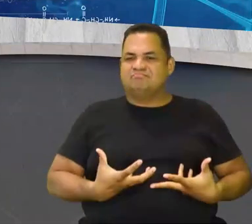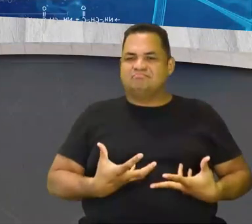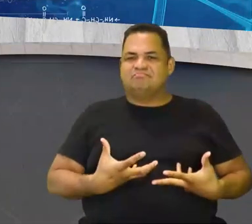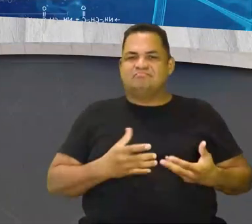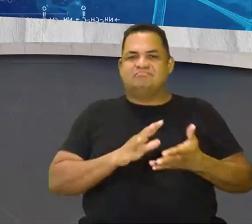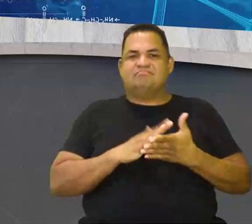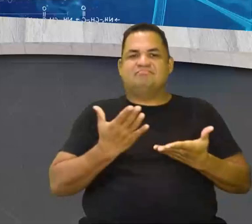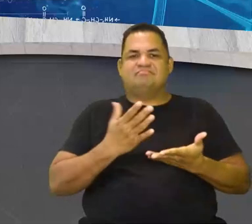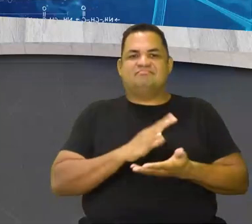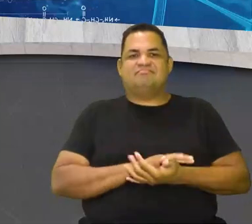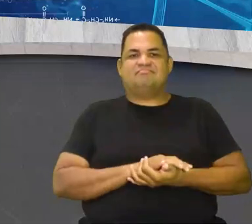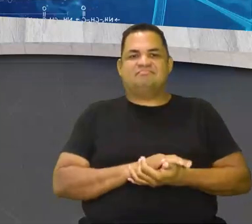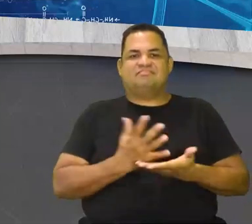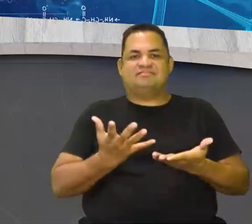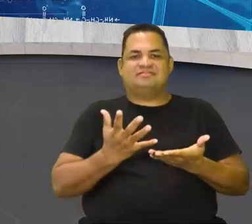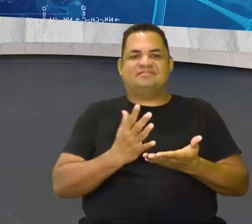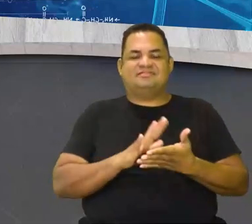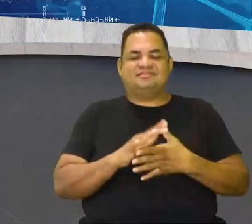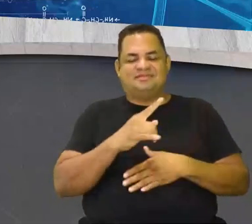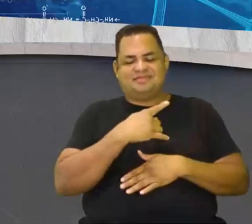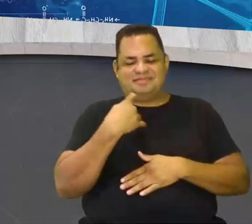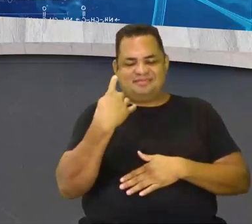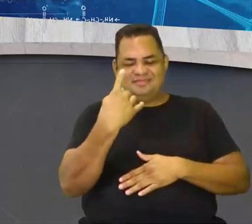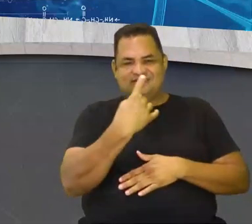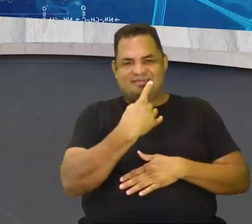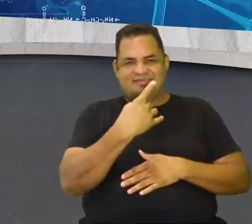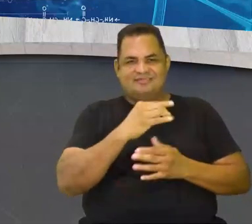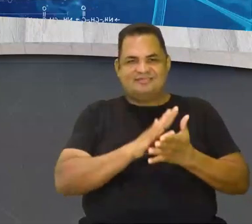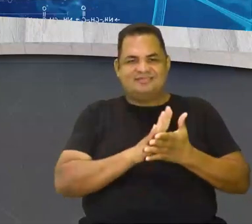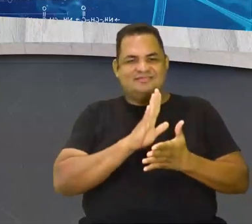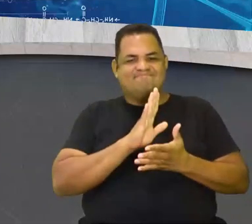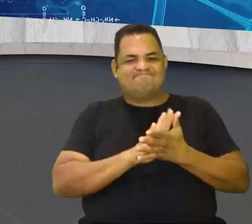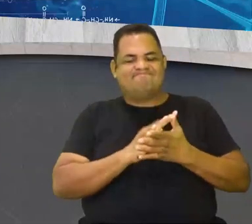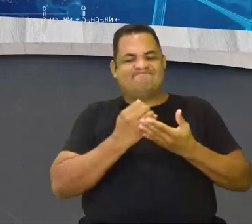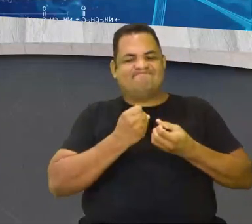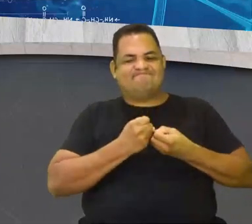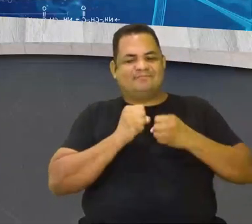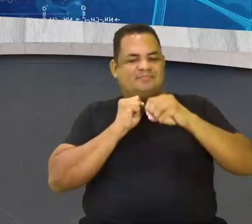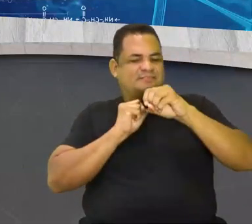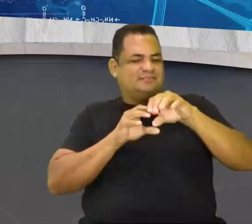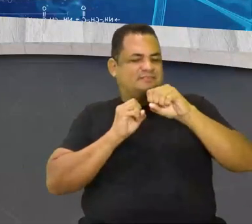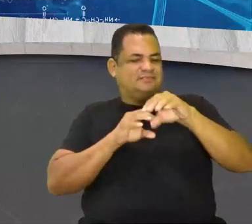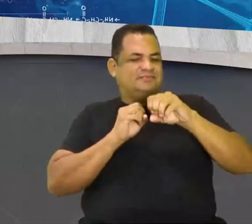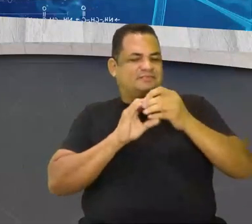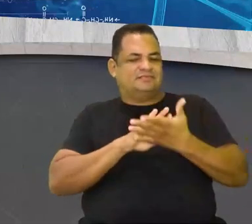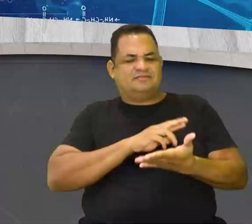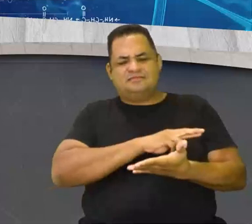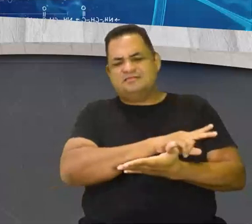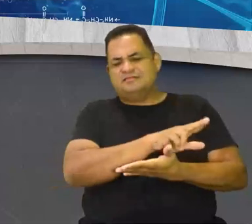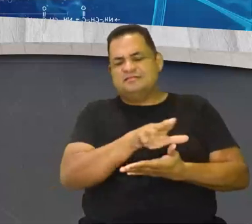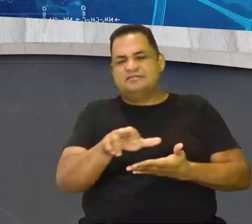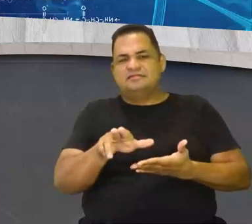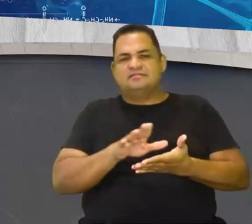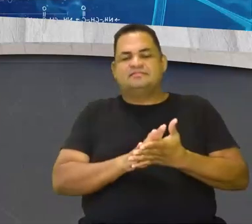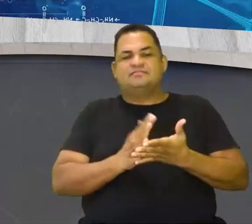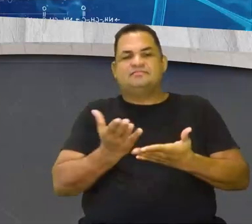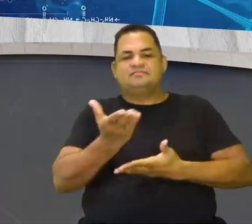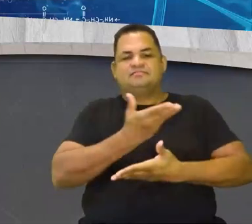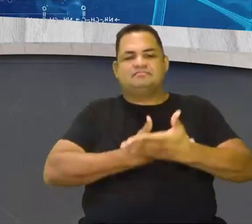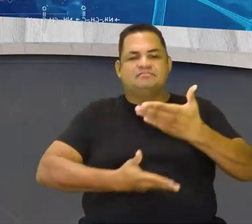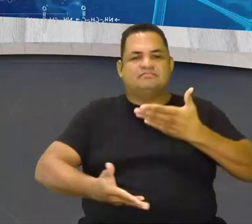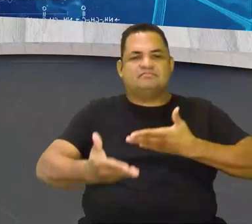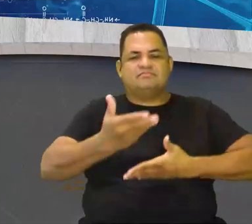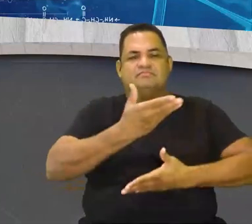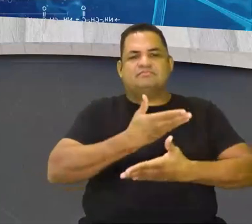enjoaram da gente ainda, porque a gente ainda tem bastante conhecimento para compartilhar com vocês. A aula de hoje é uma aula